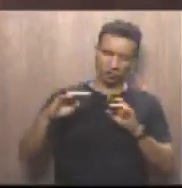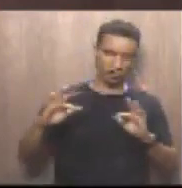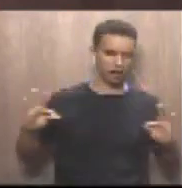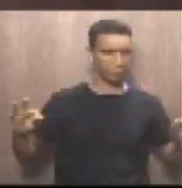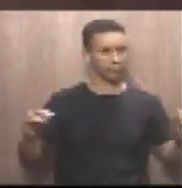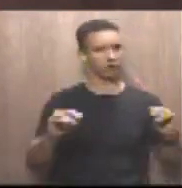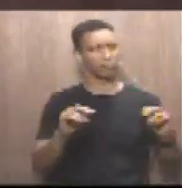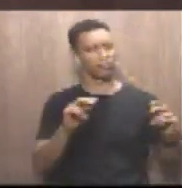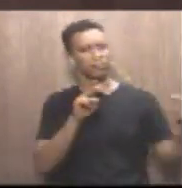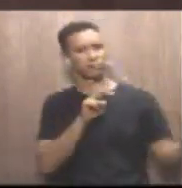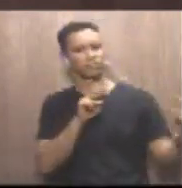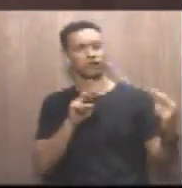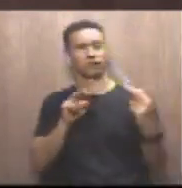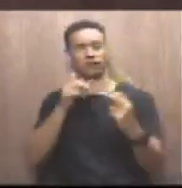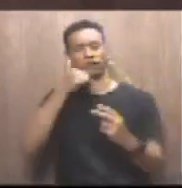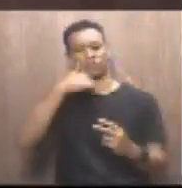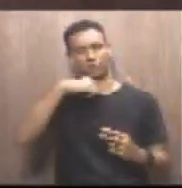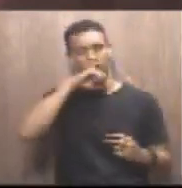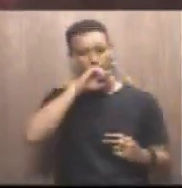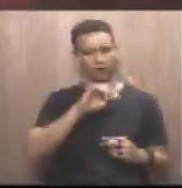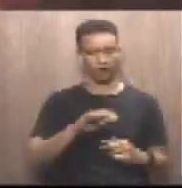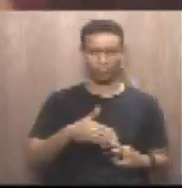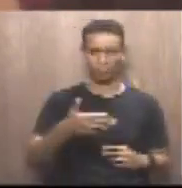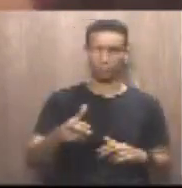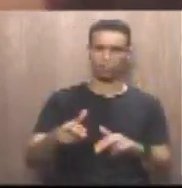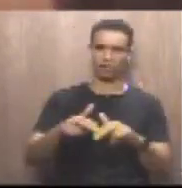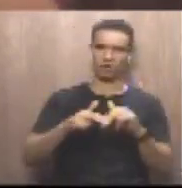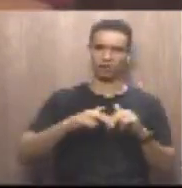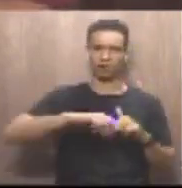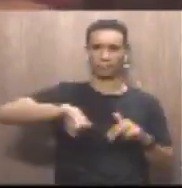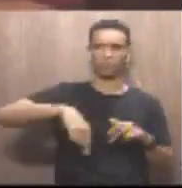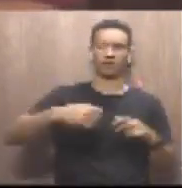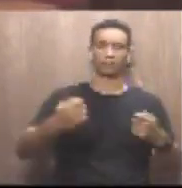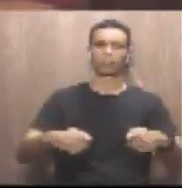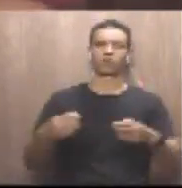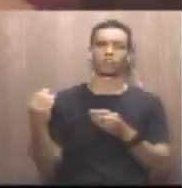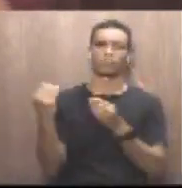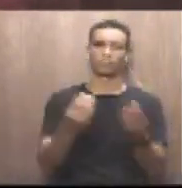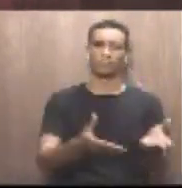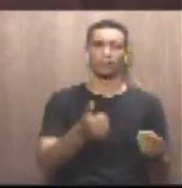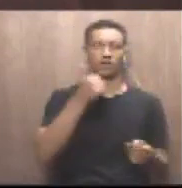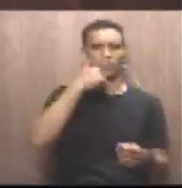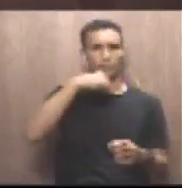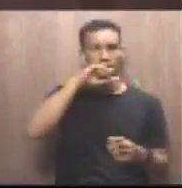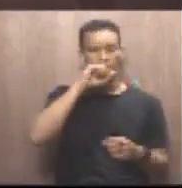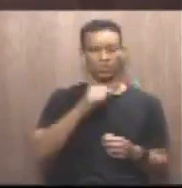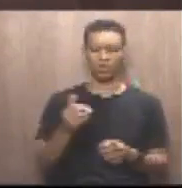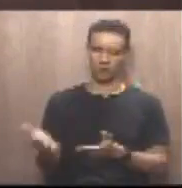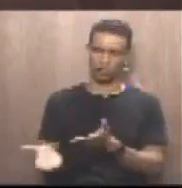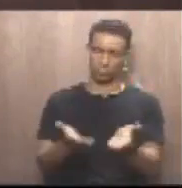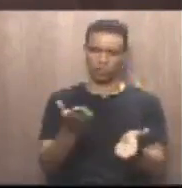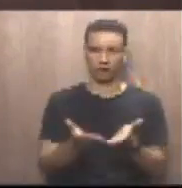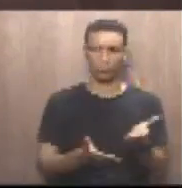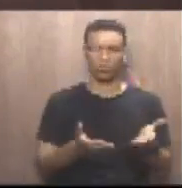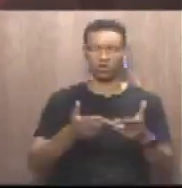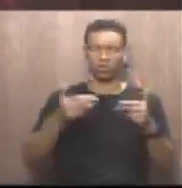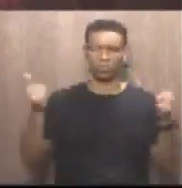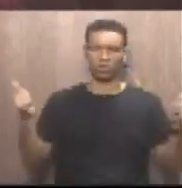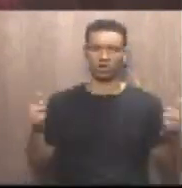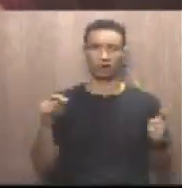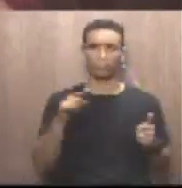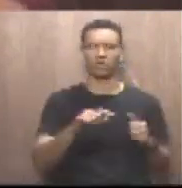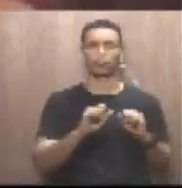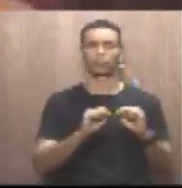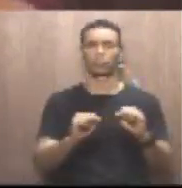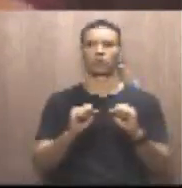partir do olhar da mãe. Então, por isso que nós temos que dar a essa mãe uma assistência de boa qualidade para que ela